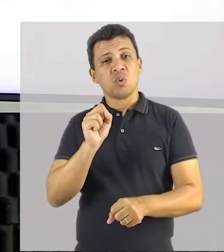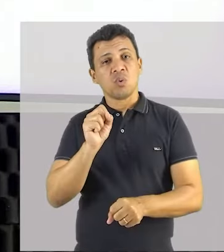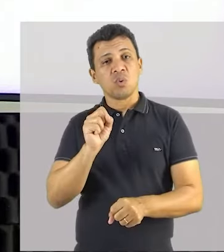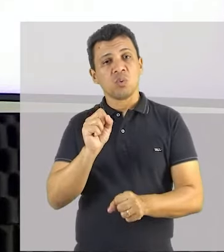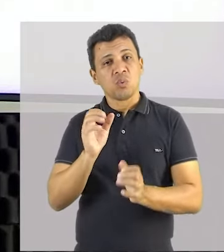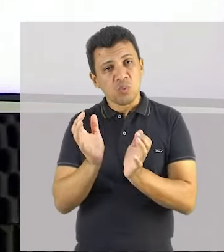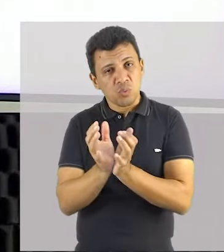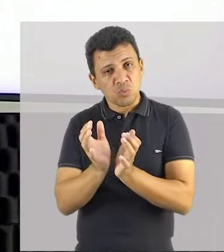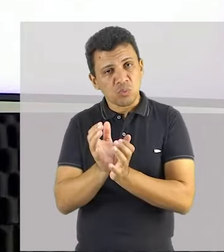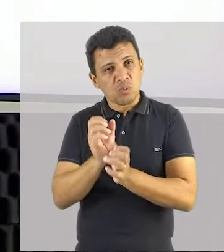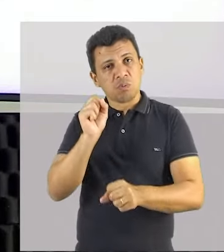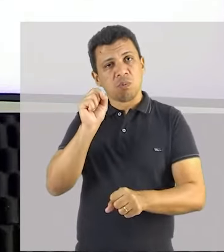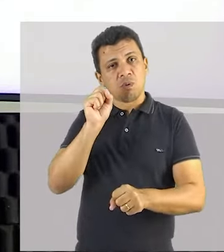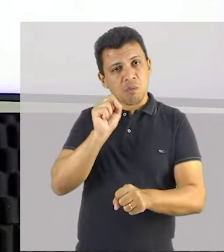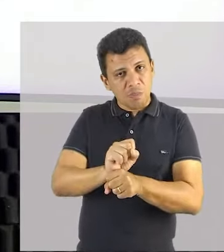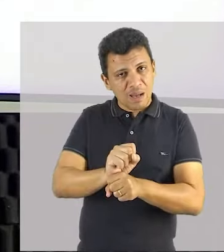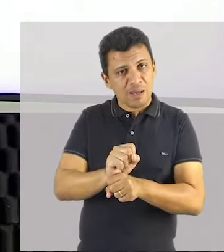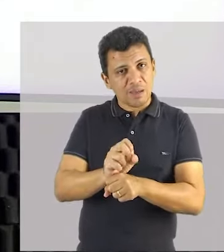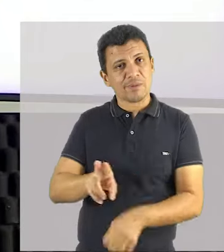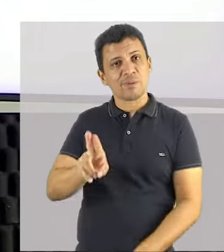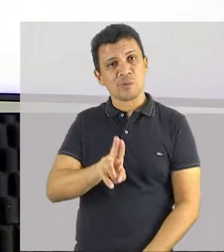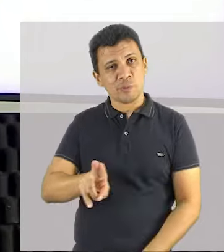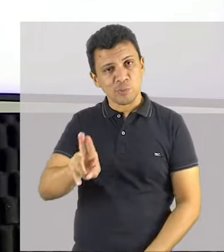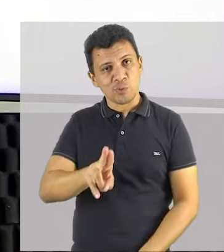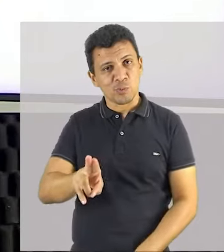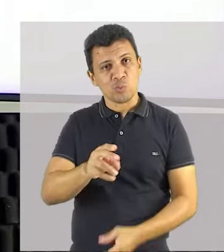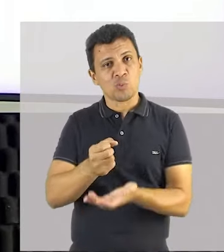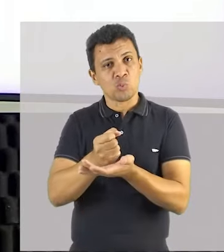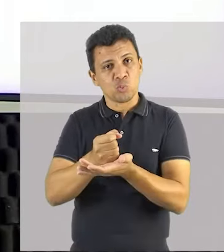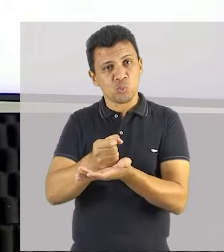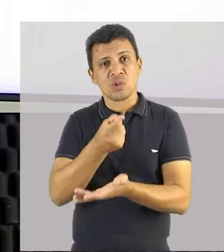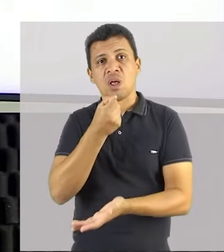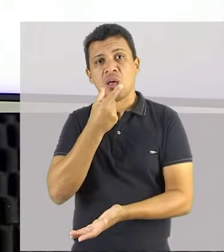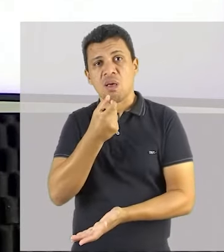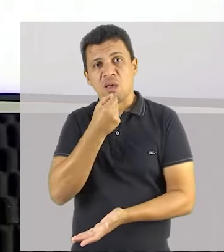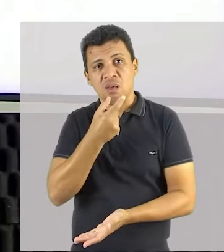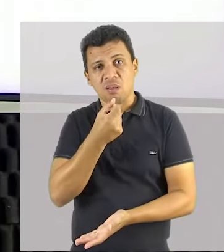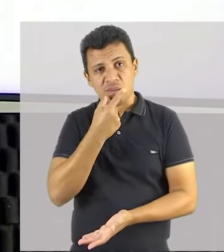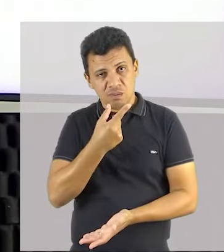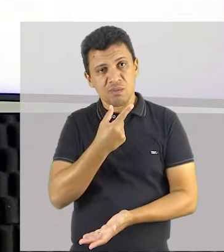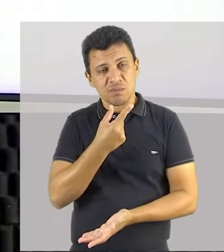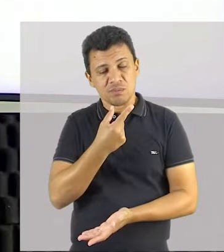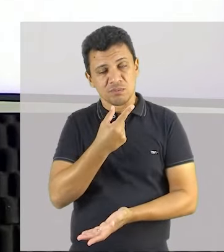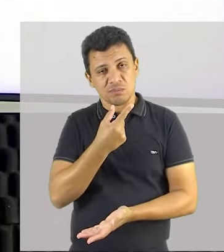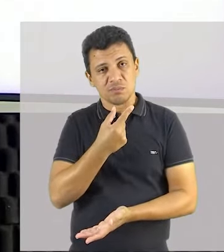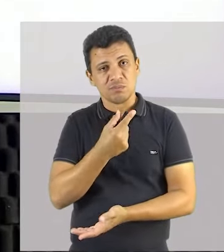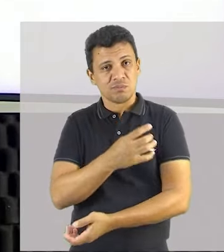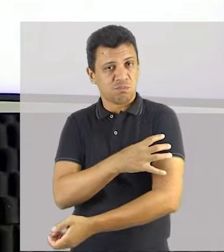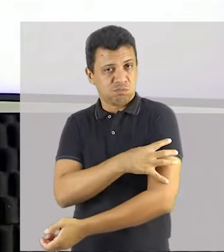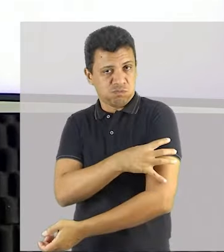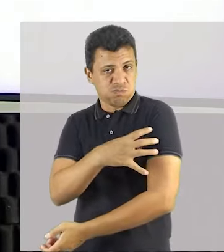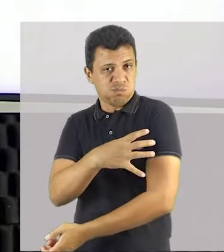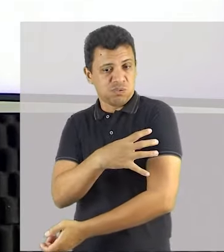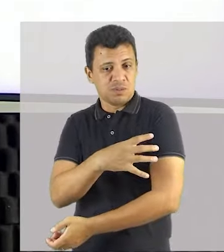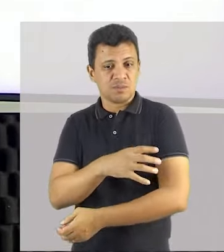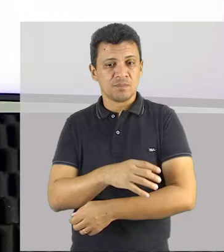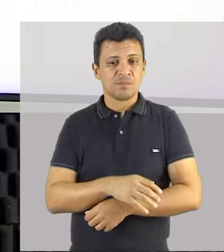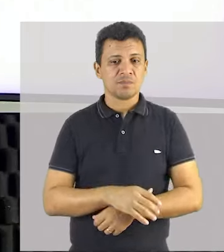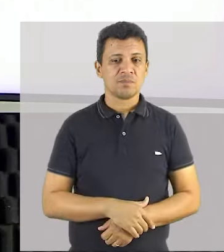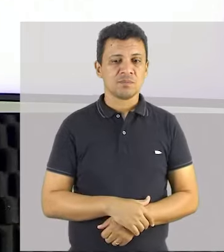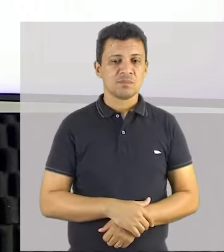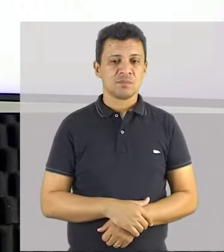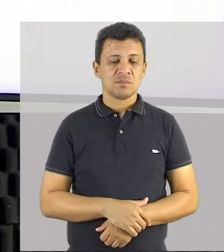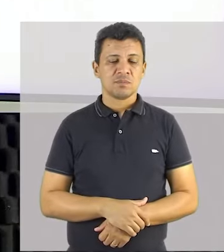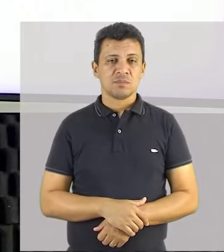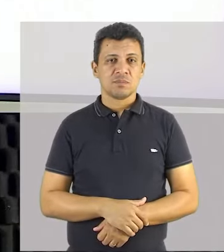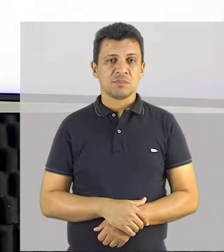além de não praticar atividade né esse grupo ele recebeu o anabolizante né para ver qual como é